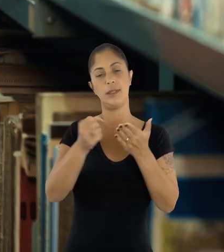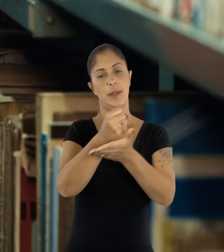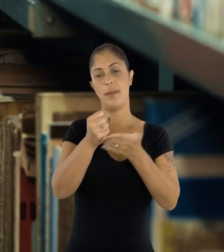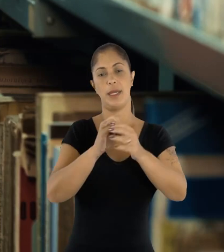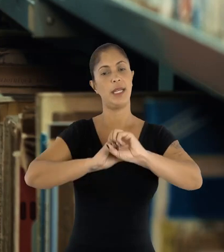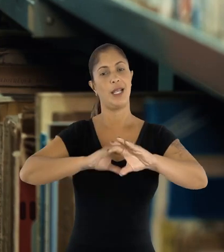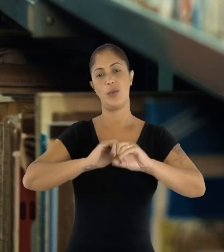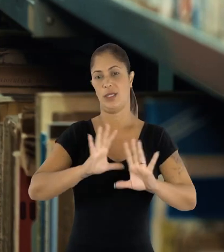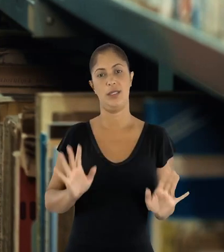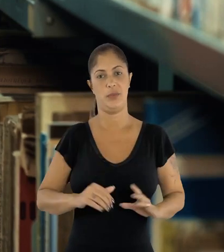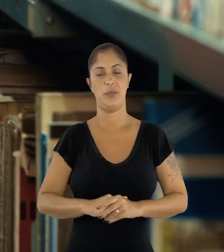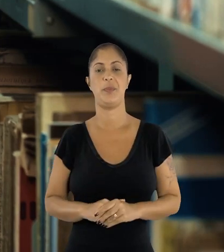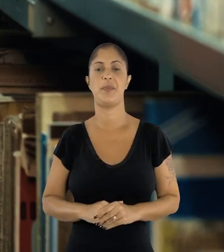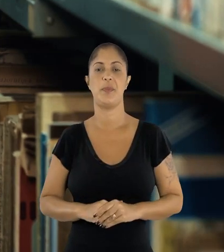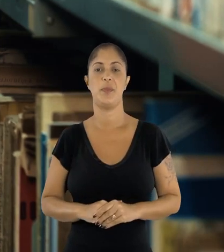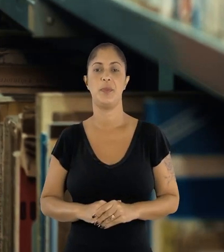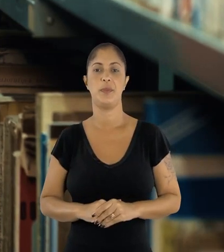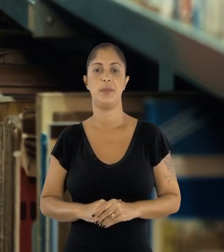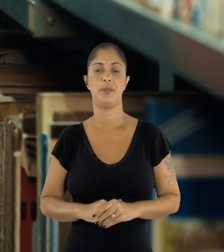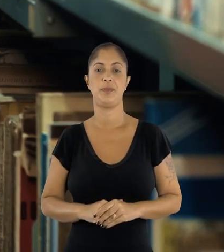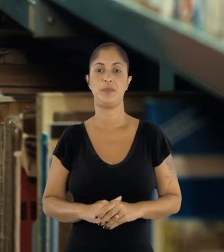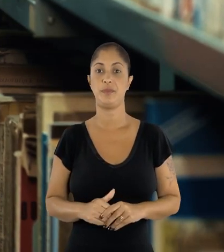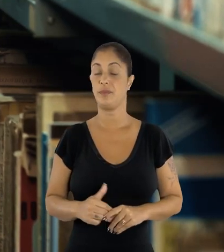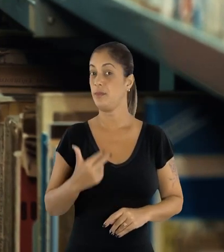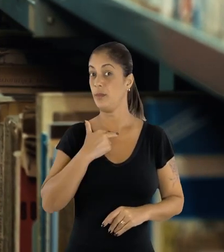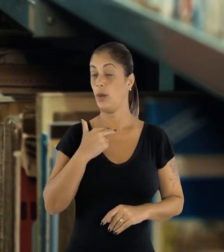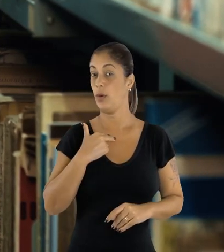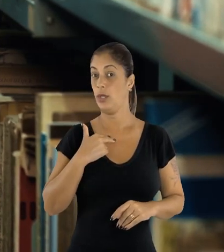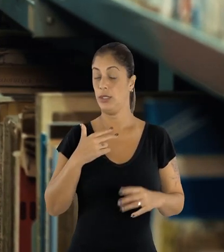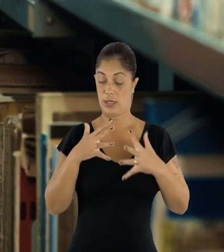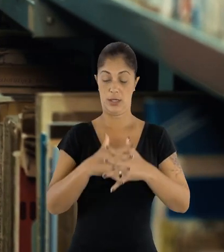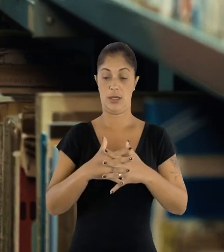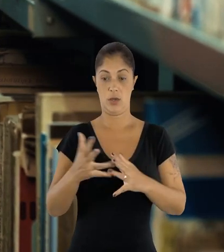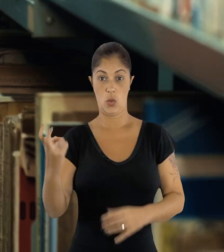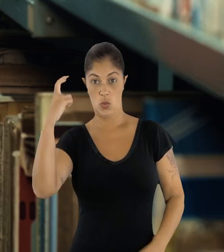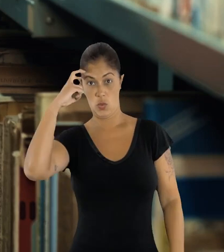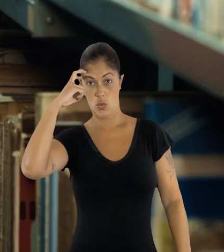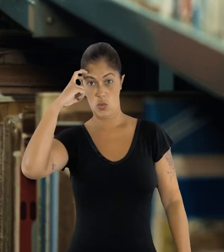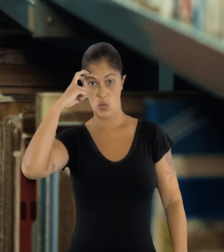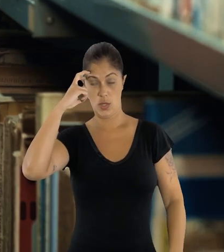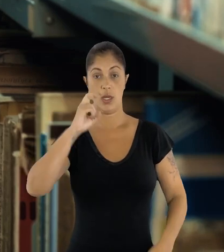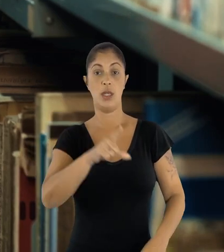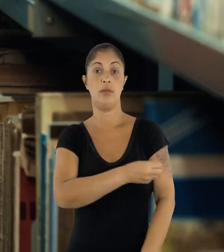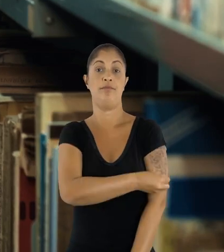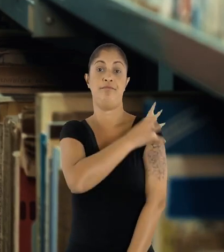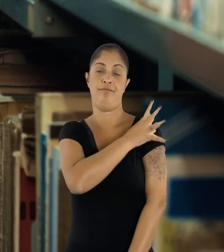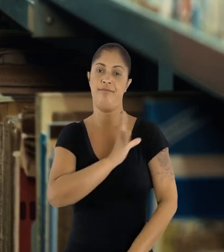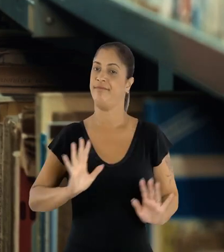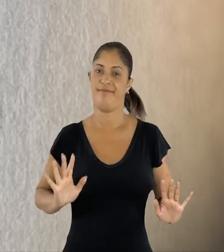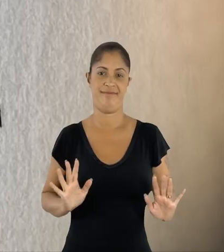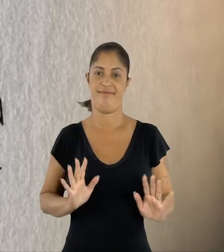princípio básico da educação popular. Não se pode confundir cultura com